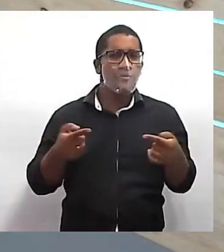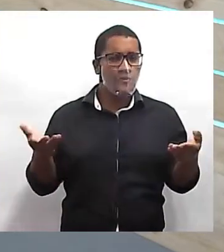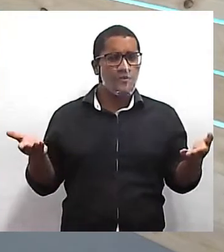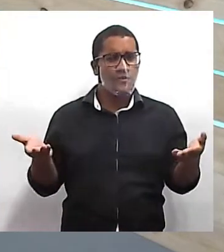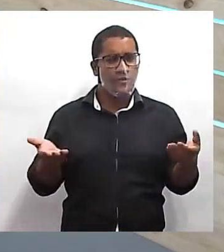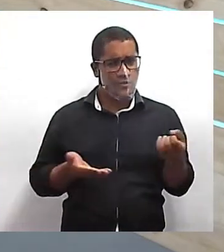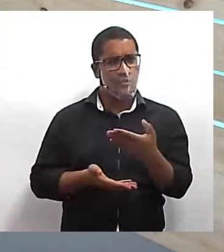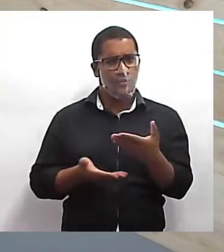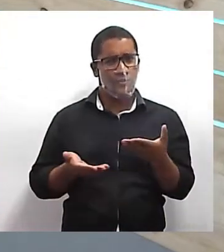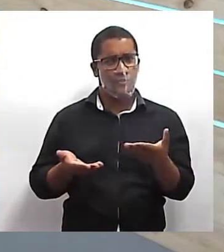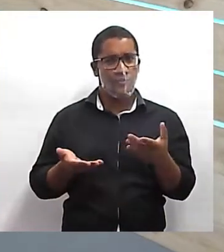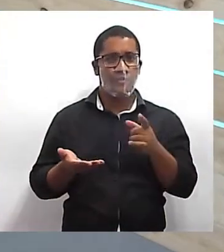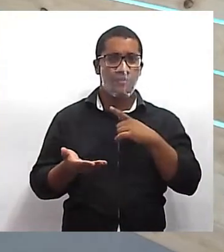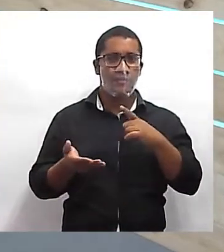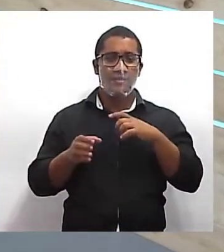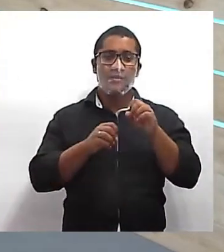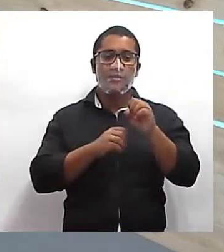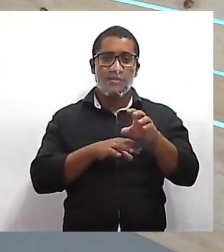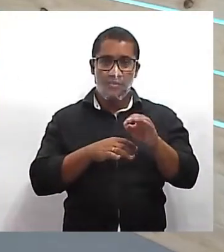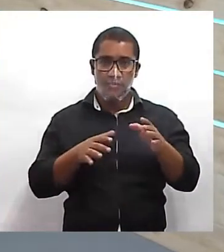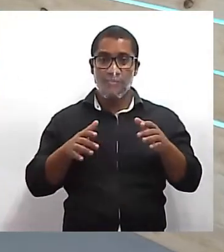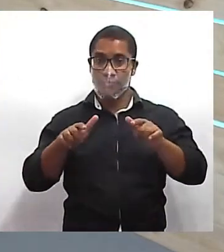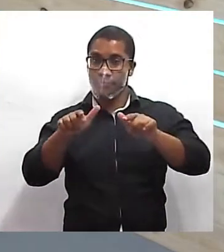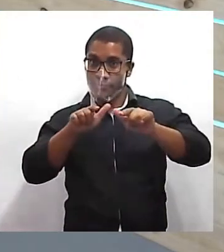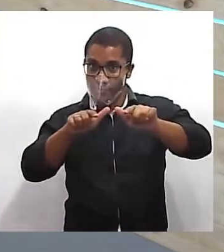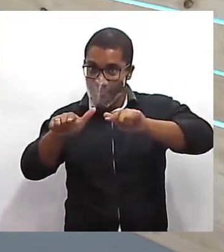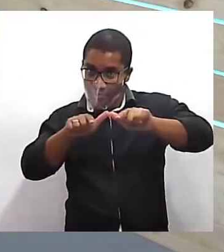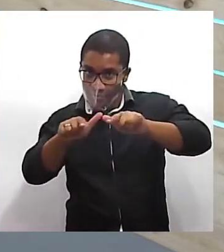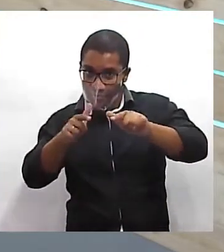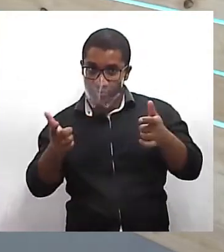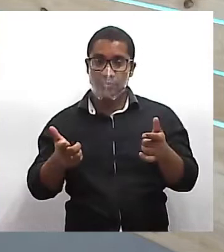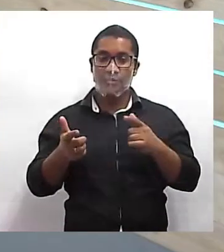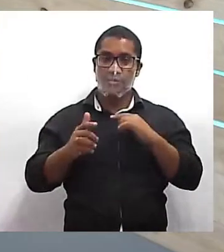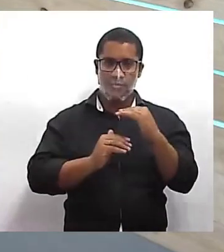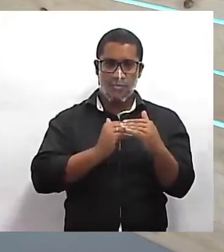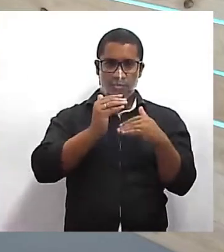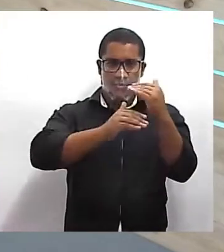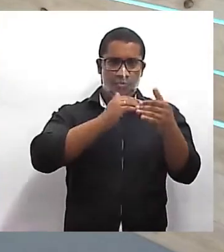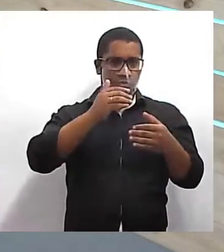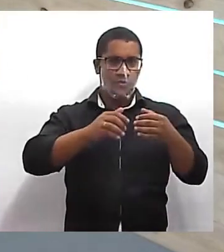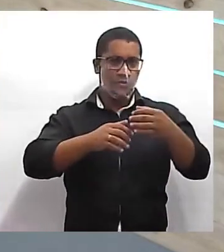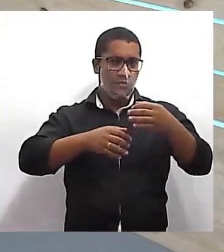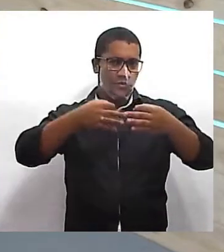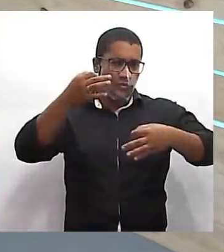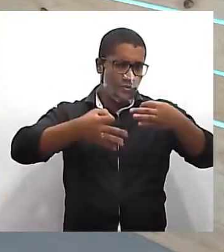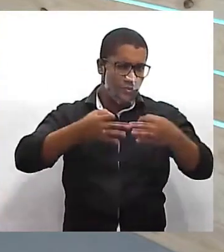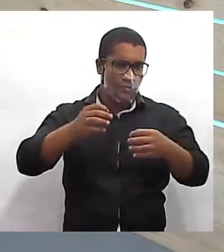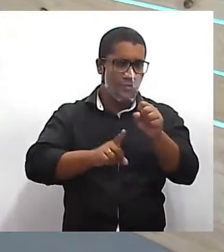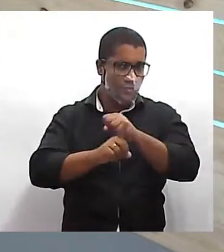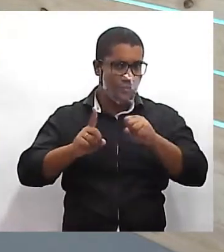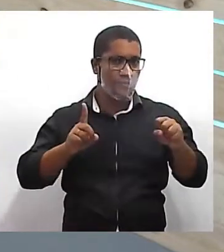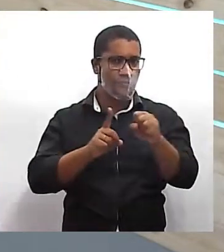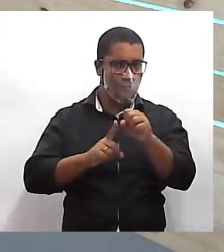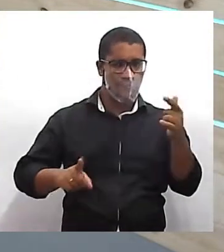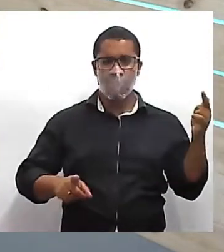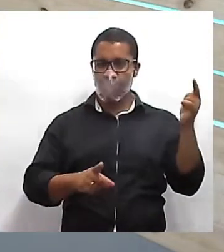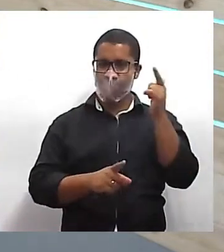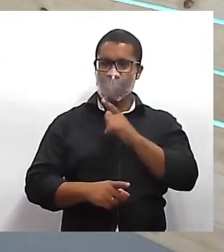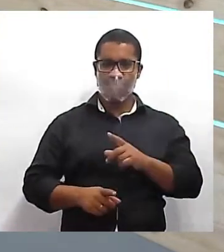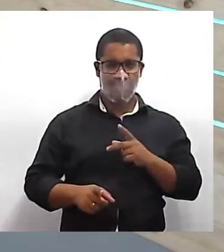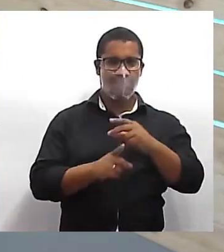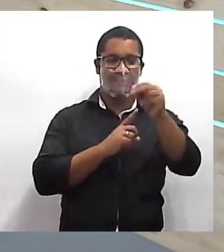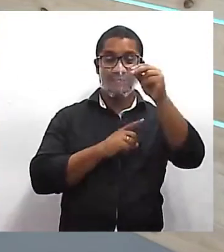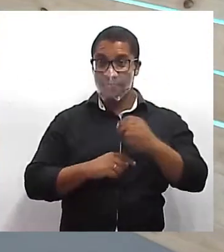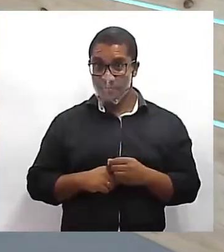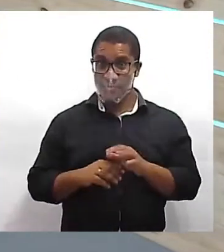inclusive, chamada Educação, Empregabilidade, Desenvolvimento e Justiça Social, uma receita de sucesso. Mas antes